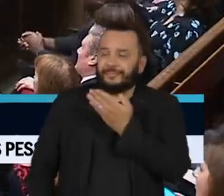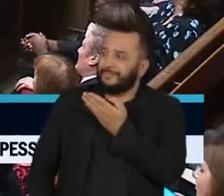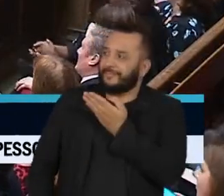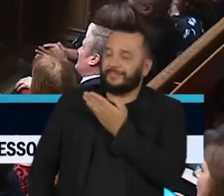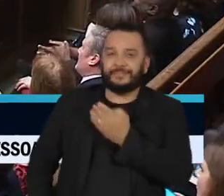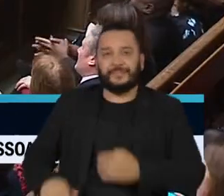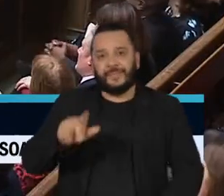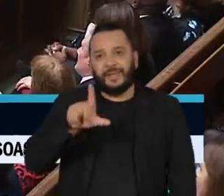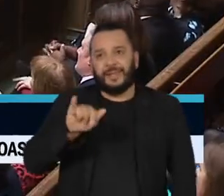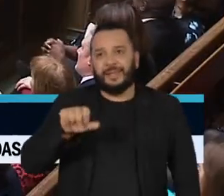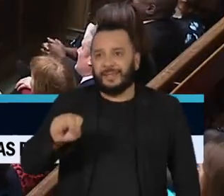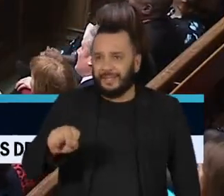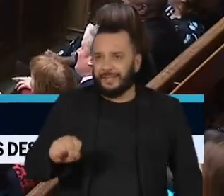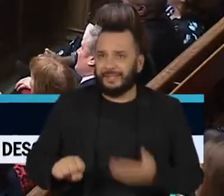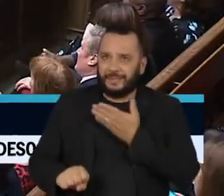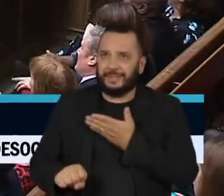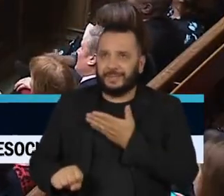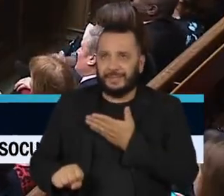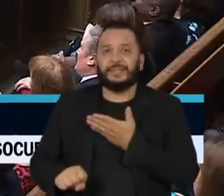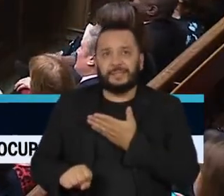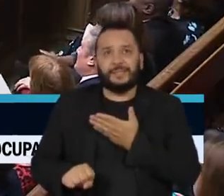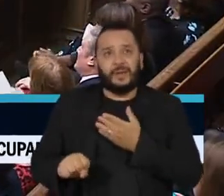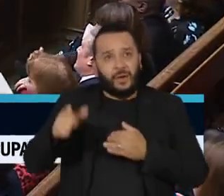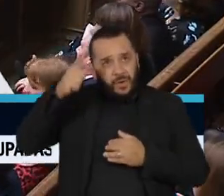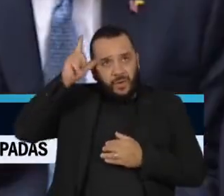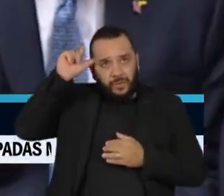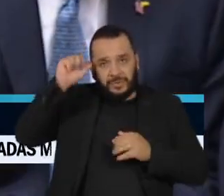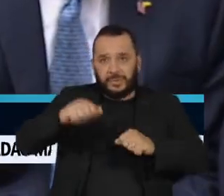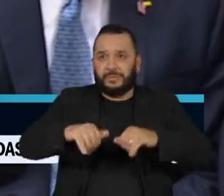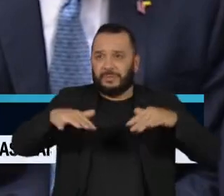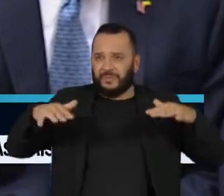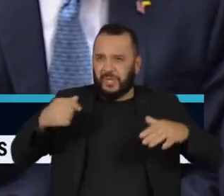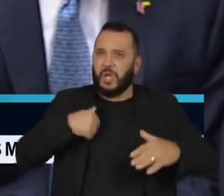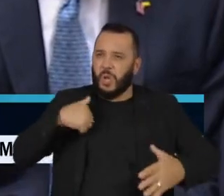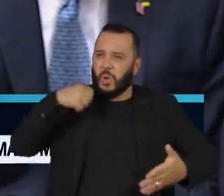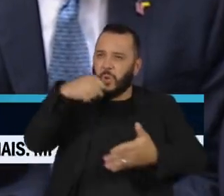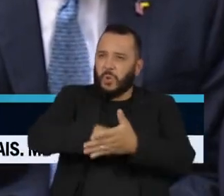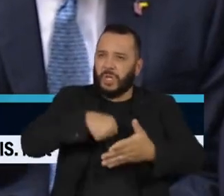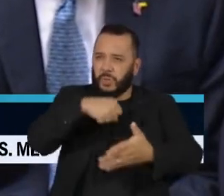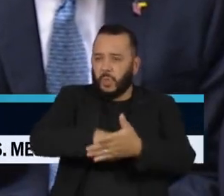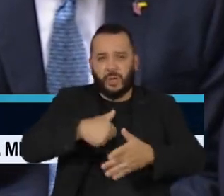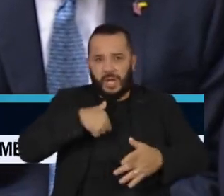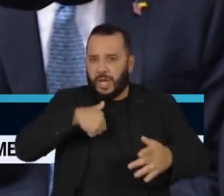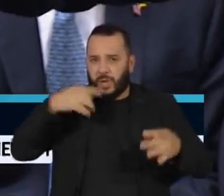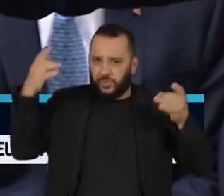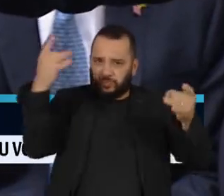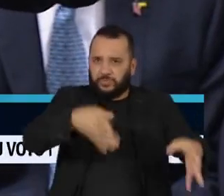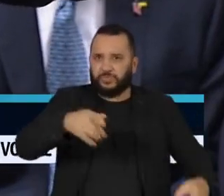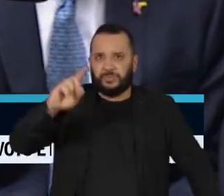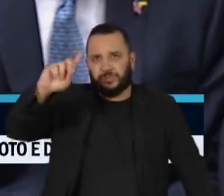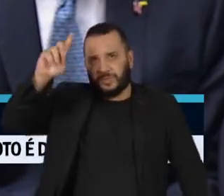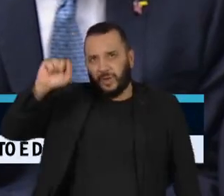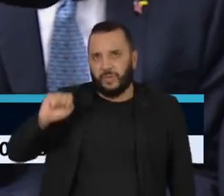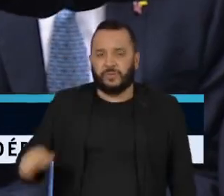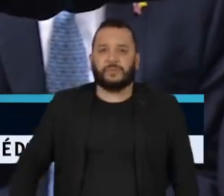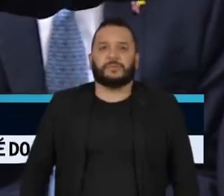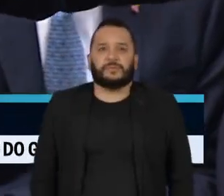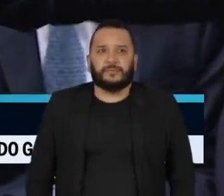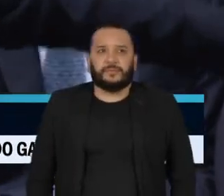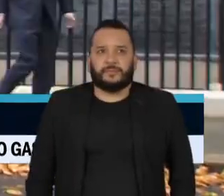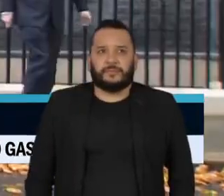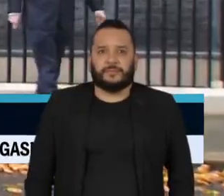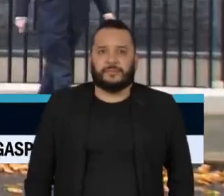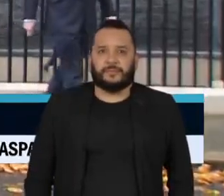Na tarde de ontem, no parlamento, Liz Truss disse que era uma lutadora e não uma desertora. I am a fighter and not a